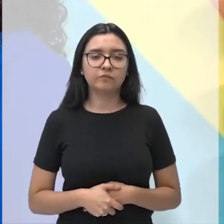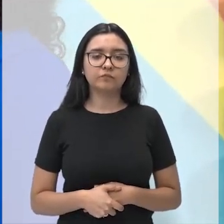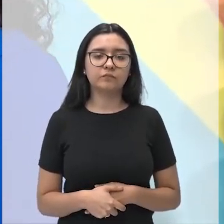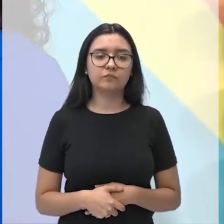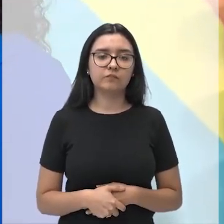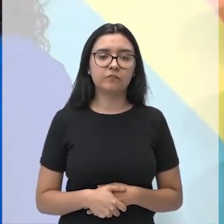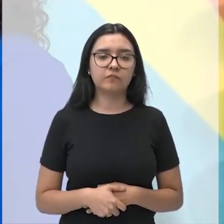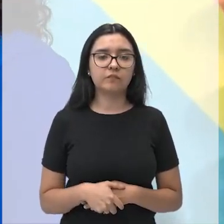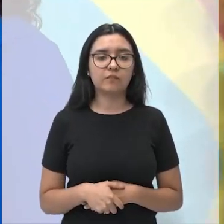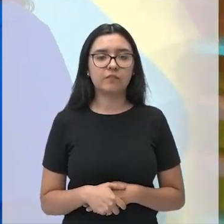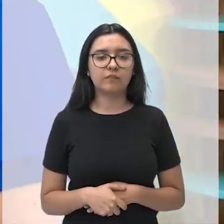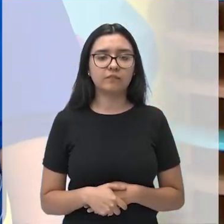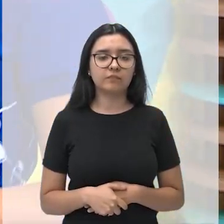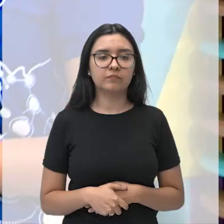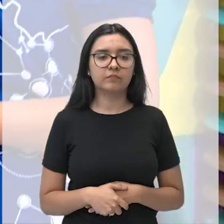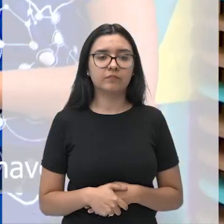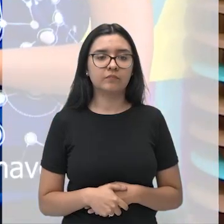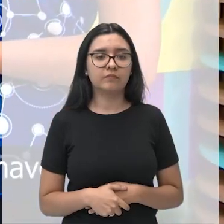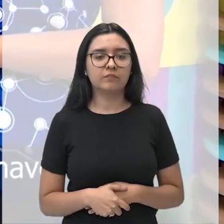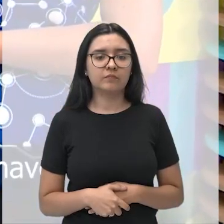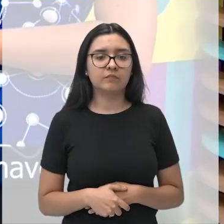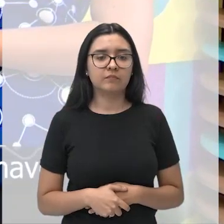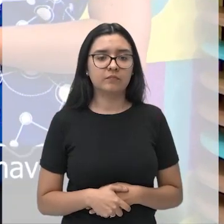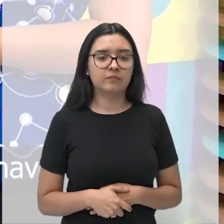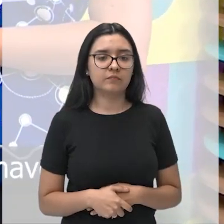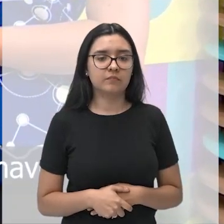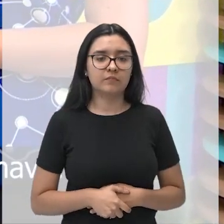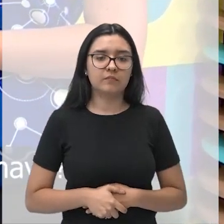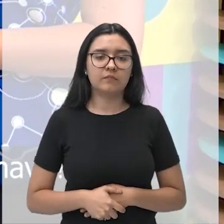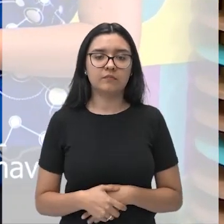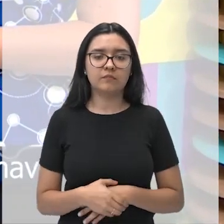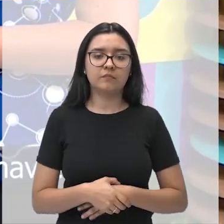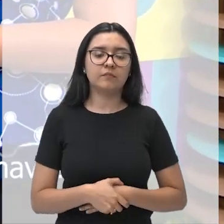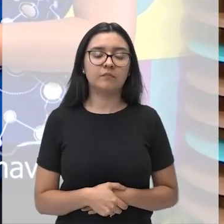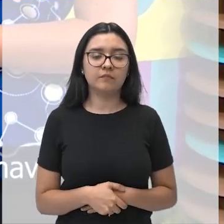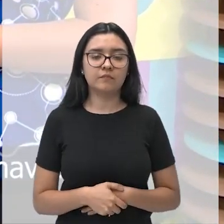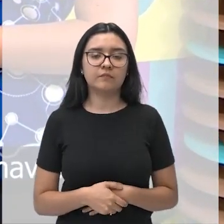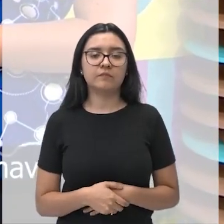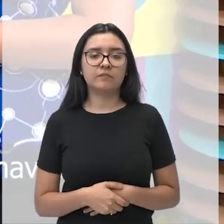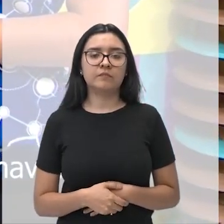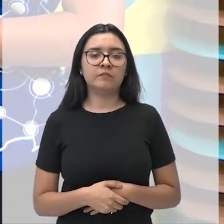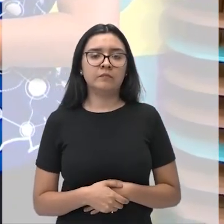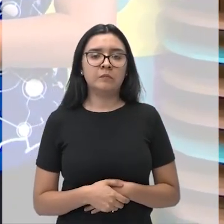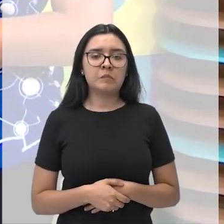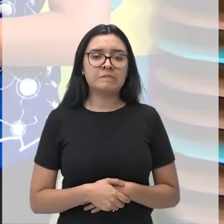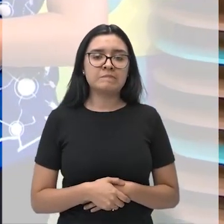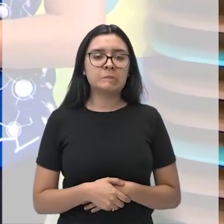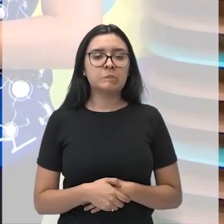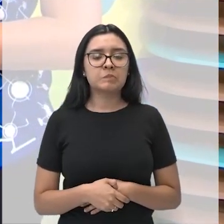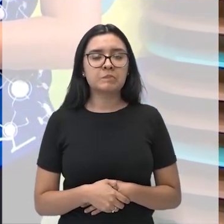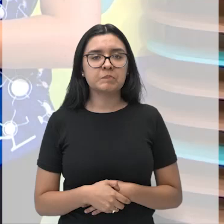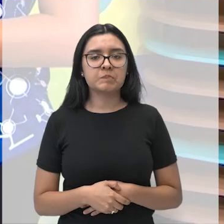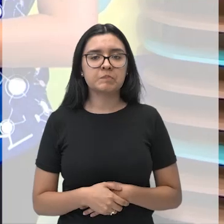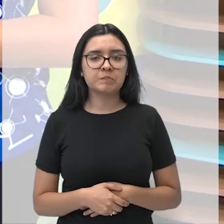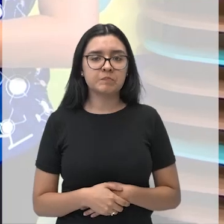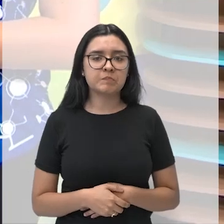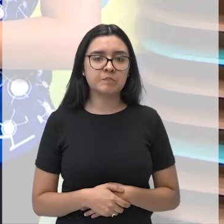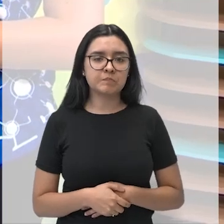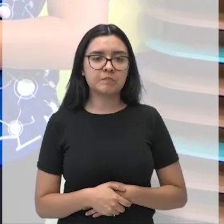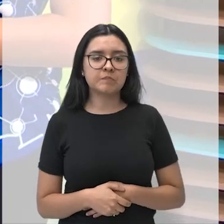with? I live alone. And how many brothers and sisters do you have? I have one